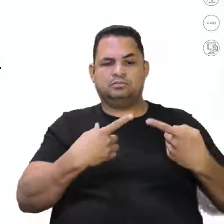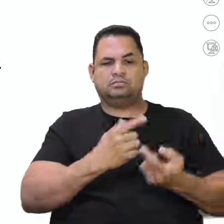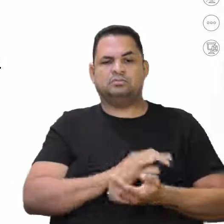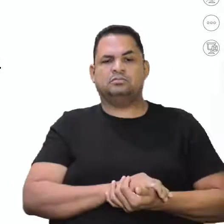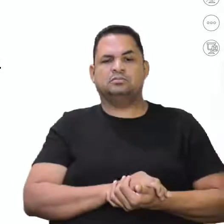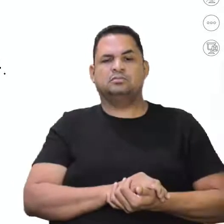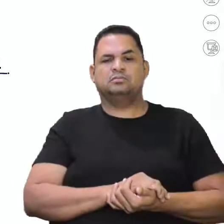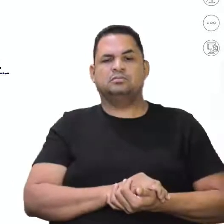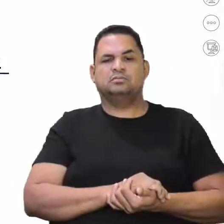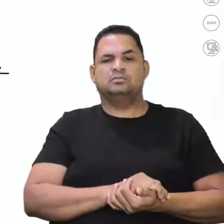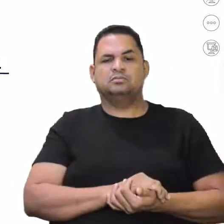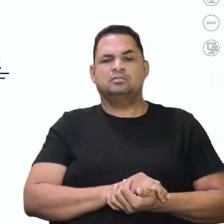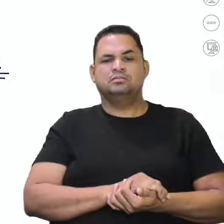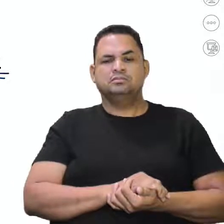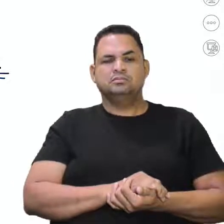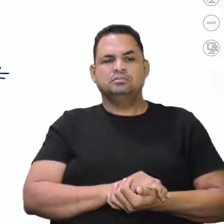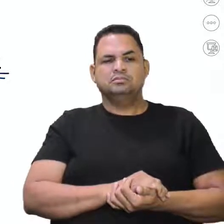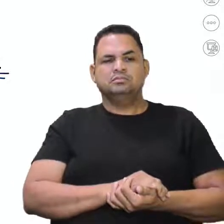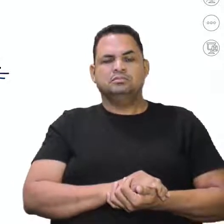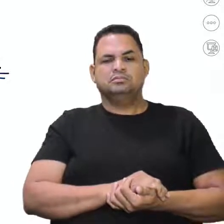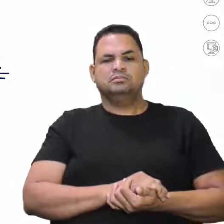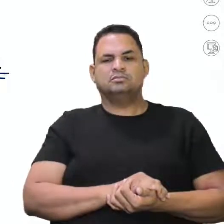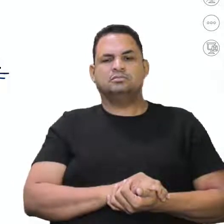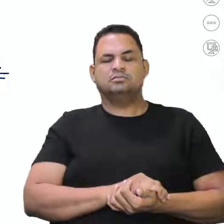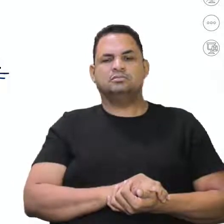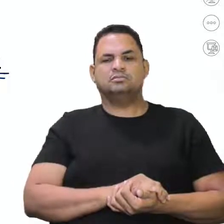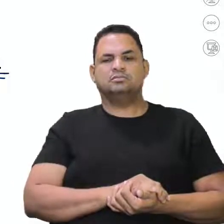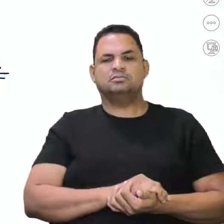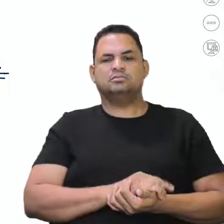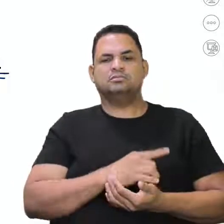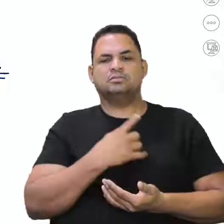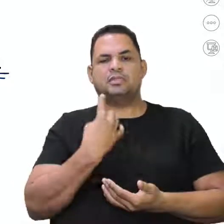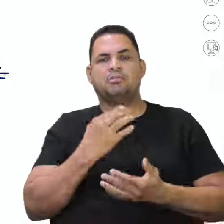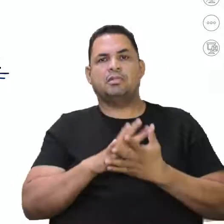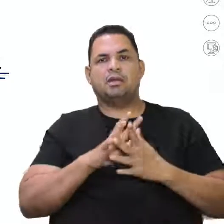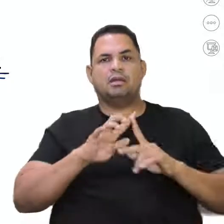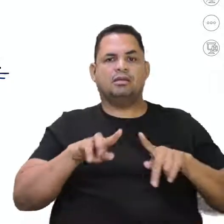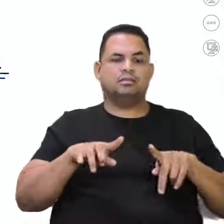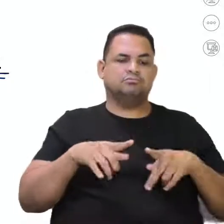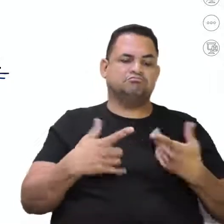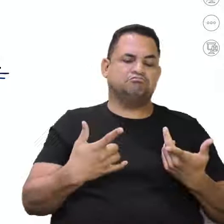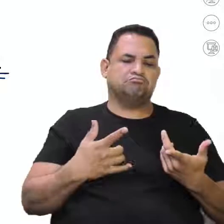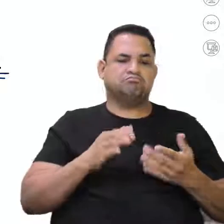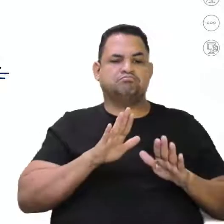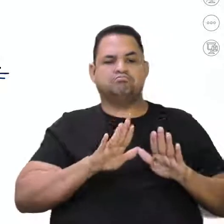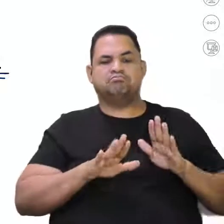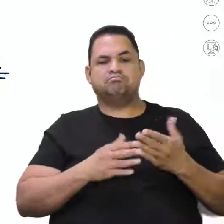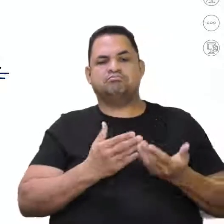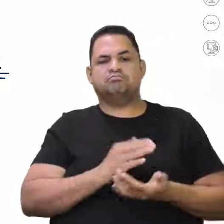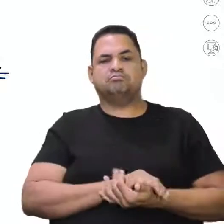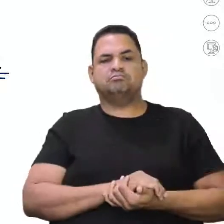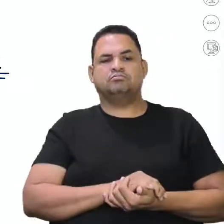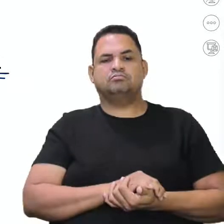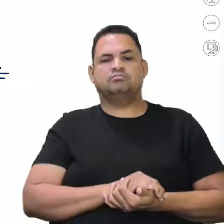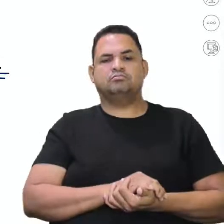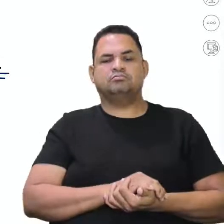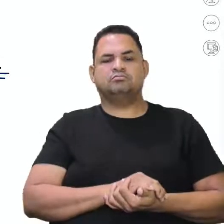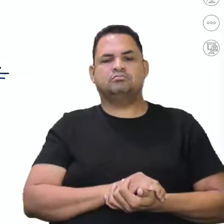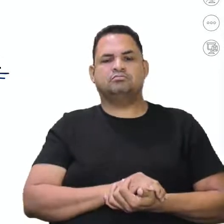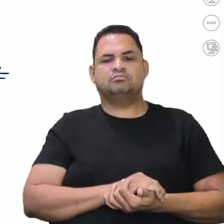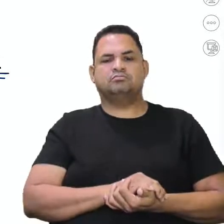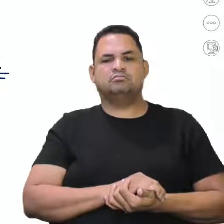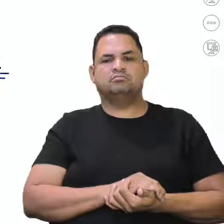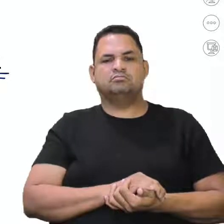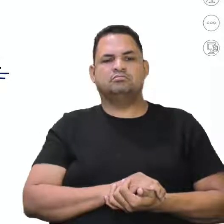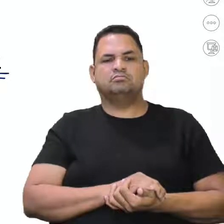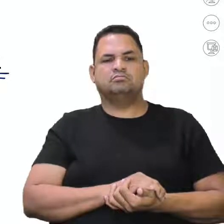É equivalente a however. O however é o nosso entretanto, contudo, é o fancy but. É um but chique, né?